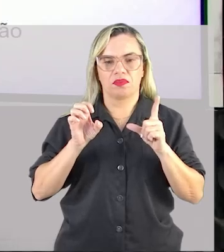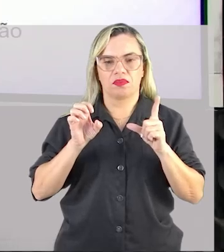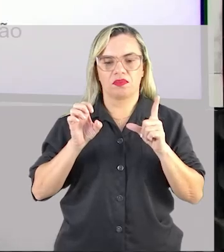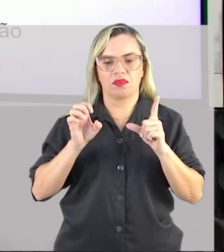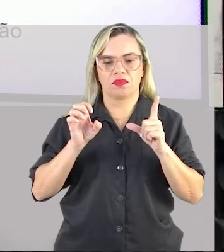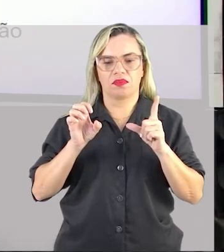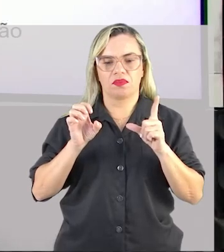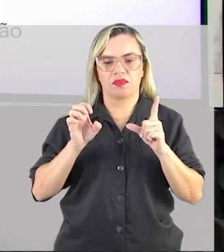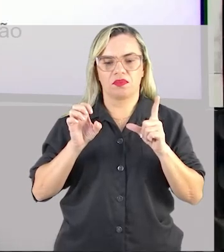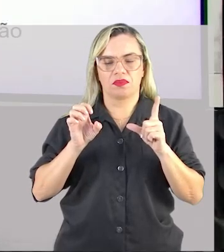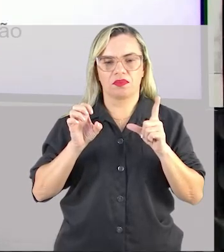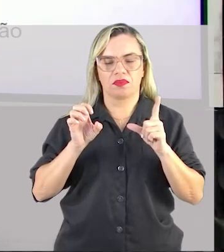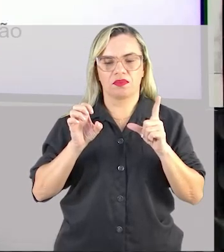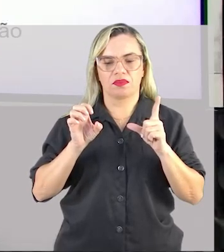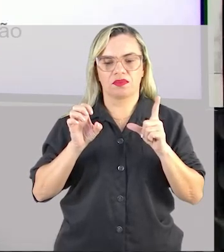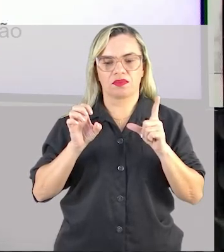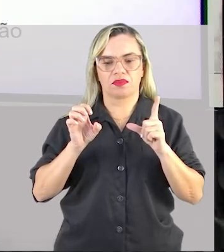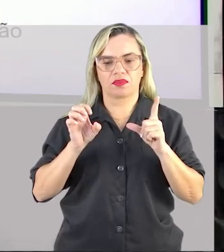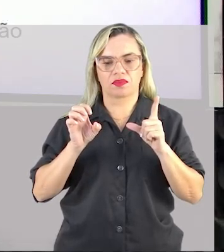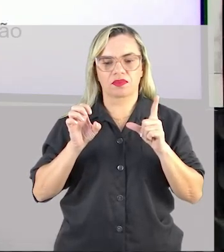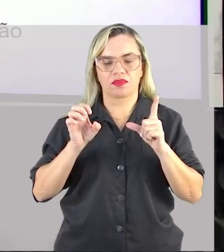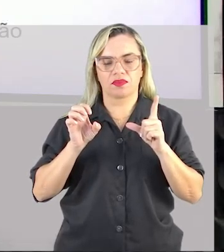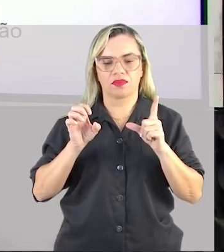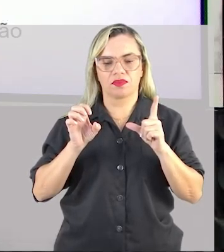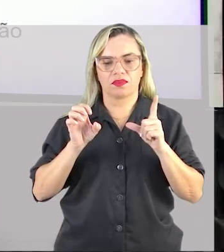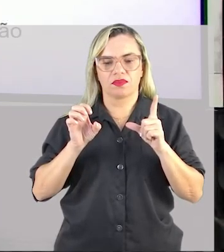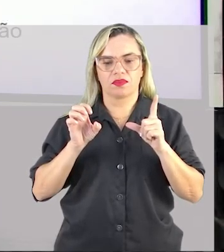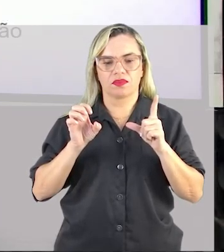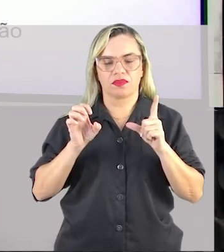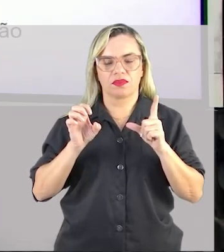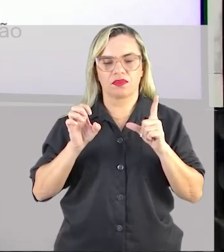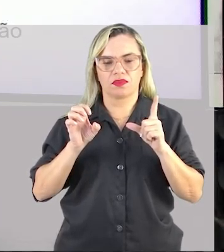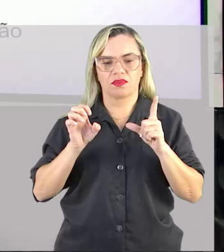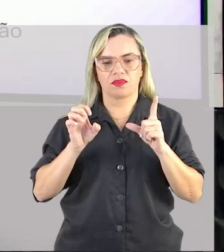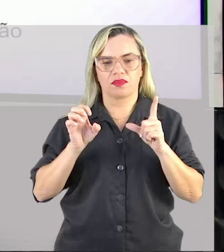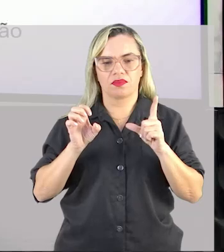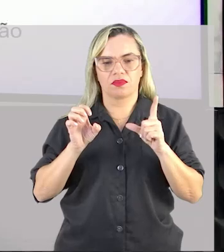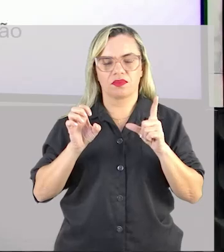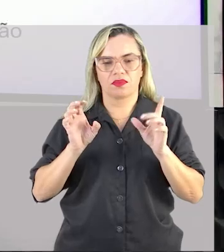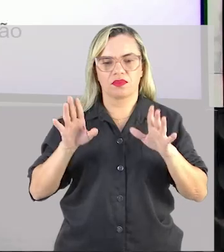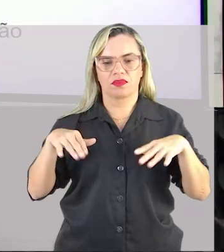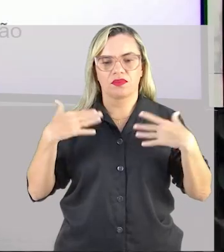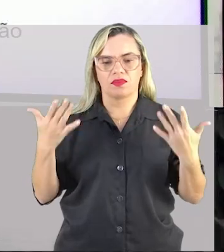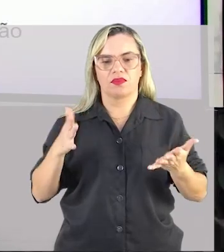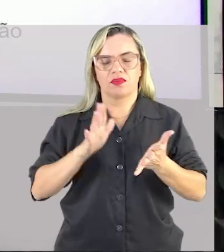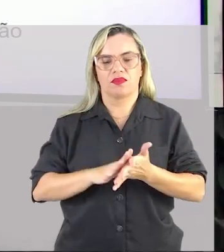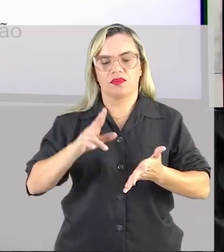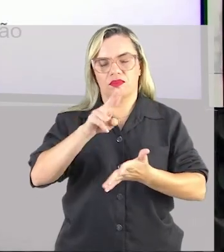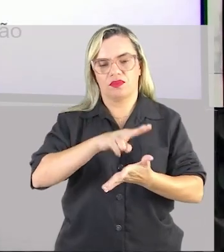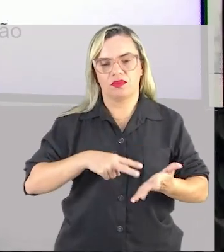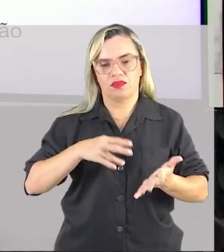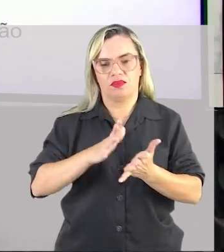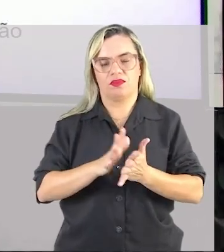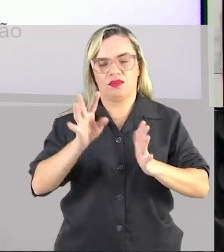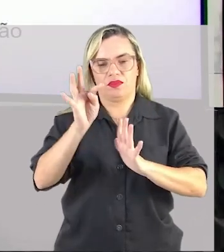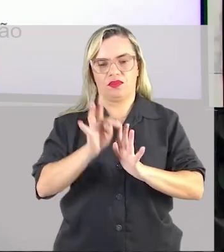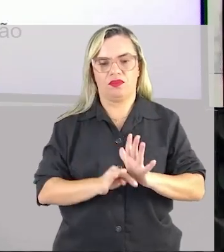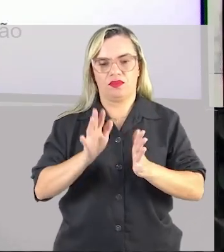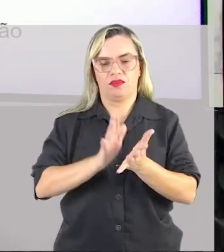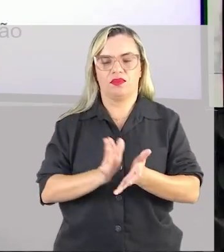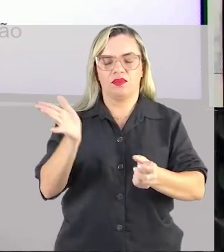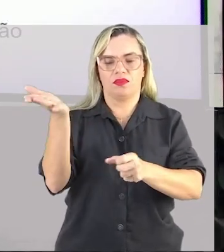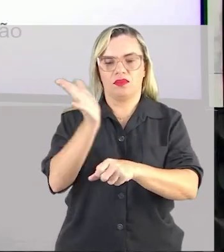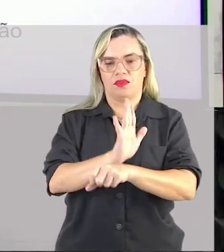interesse. Constata-se a mudança de interesse ocorre na transição da infância para a vida adulta. Então vamos ler o texto do filme,